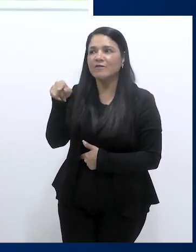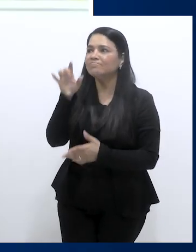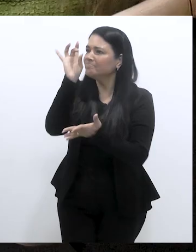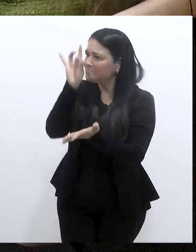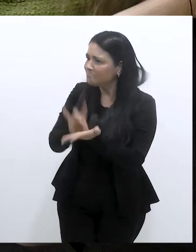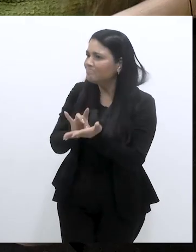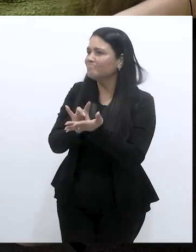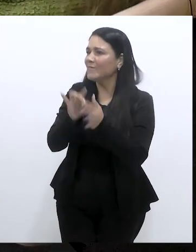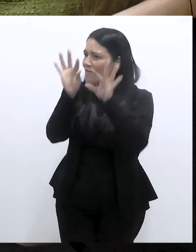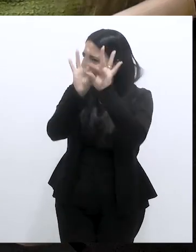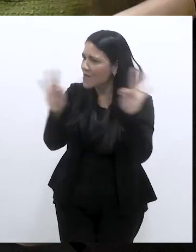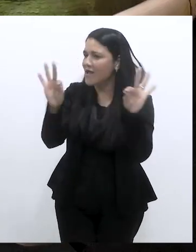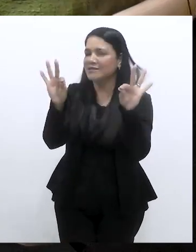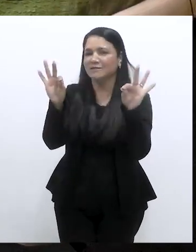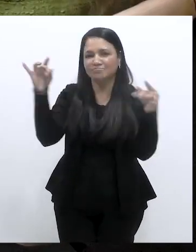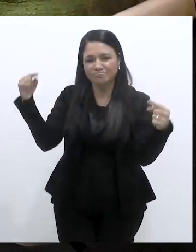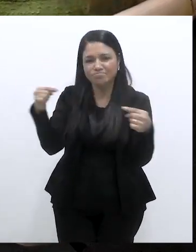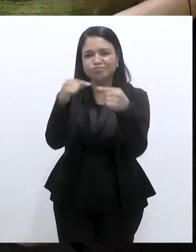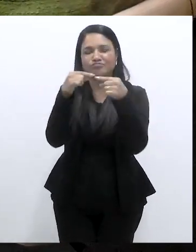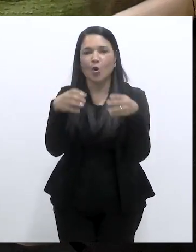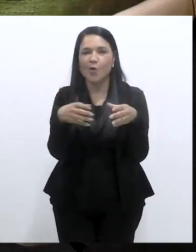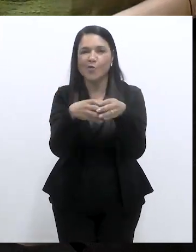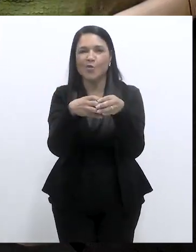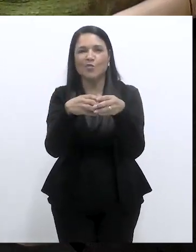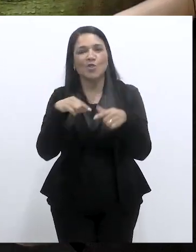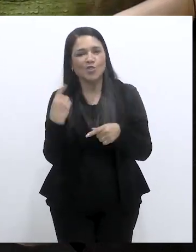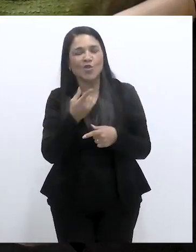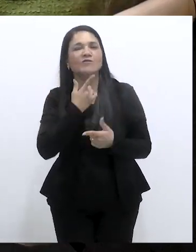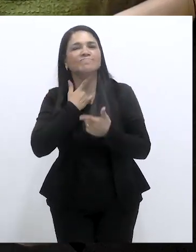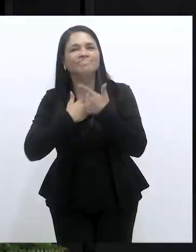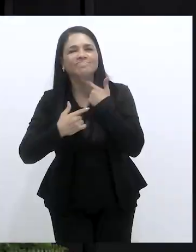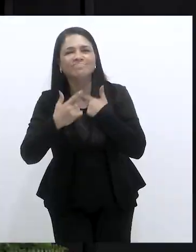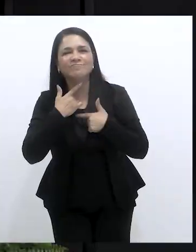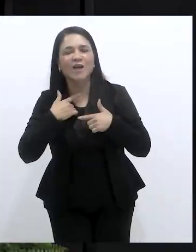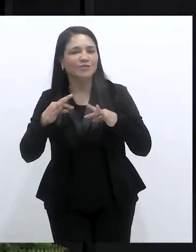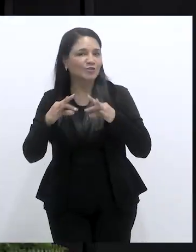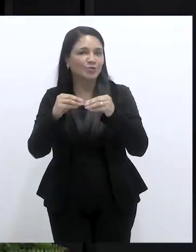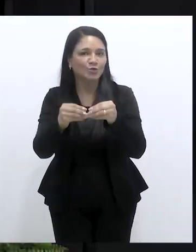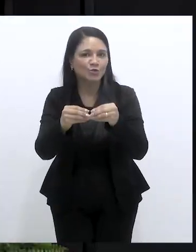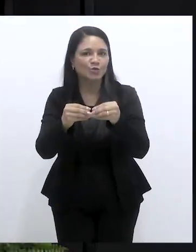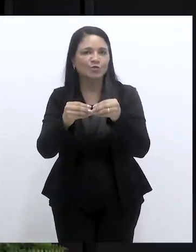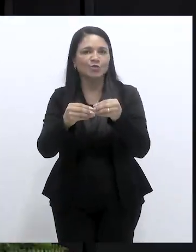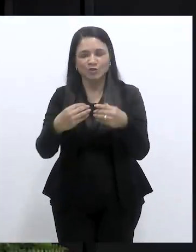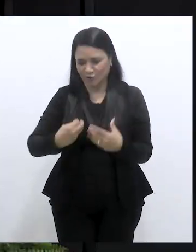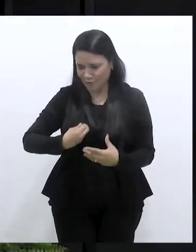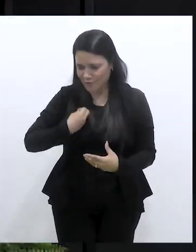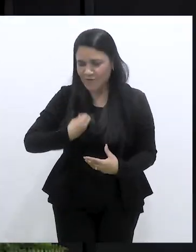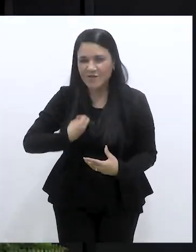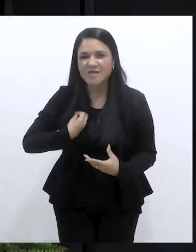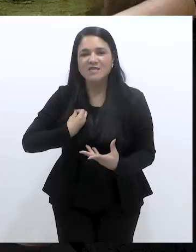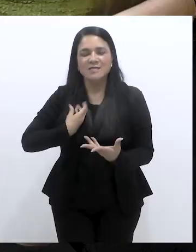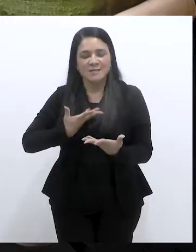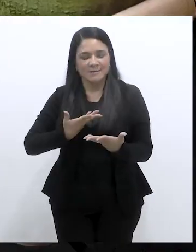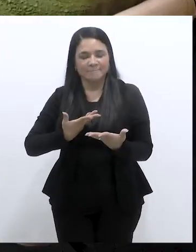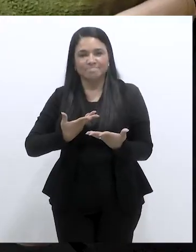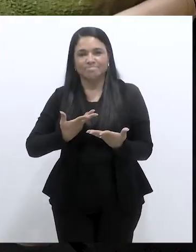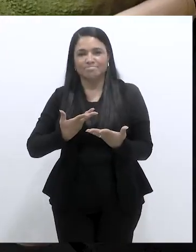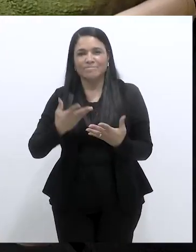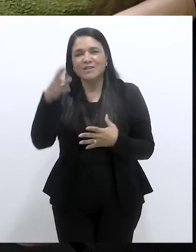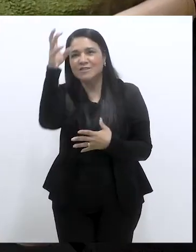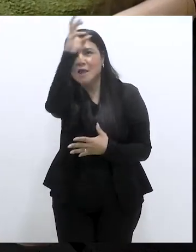fome e a gente é doida, louca. Por quê? A gente tem fome de tudo, né? Tem fome de